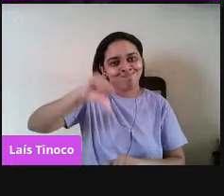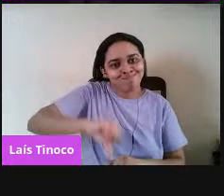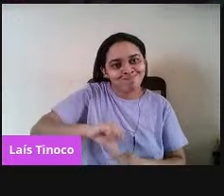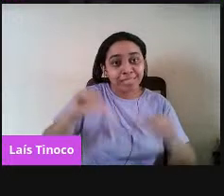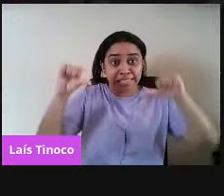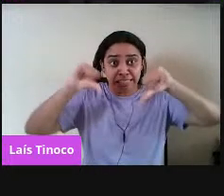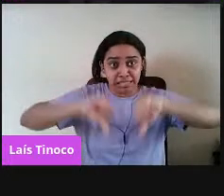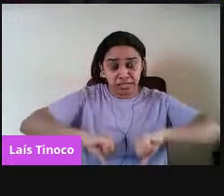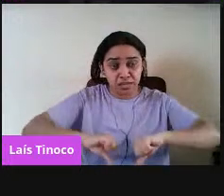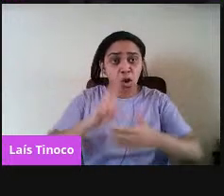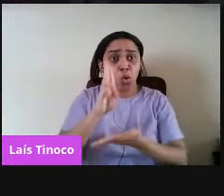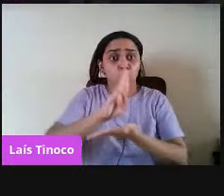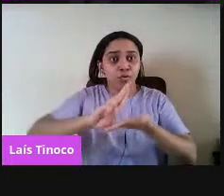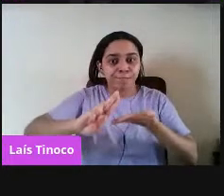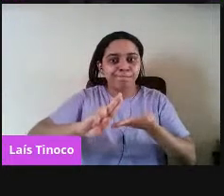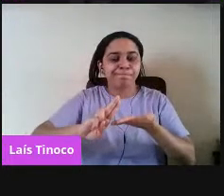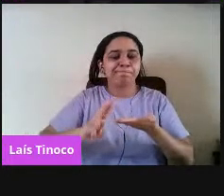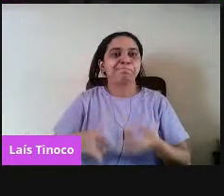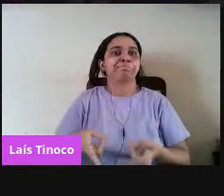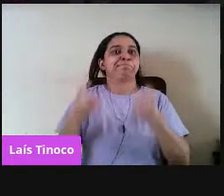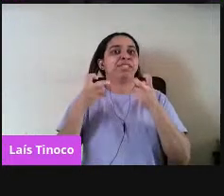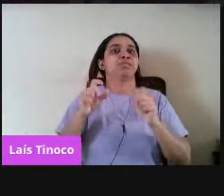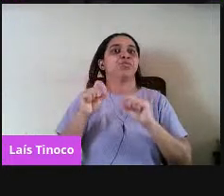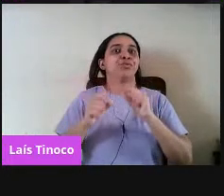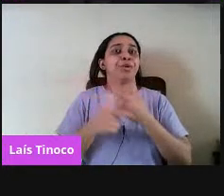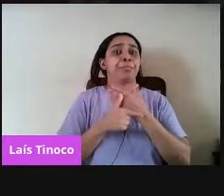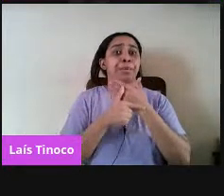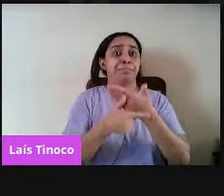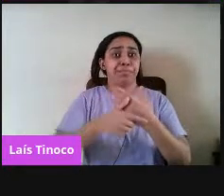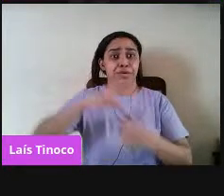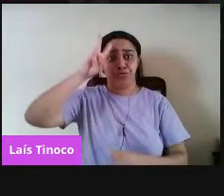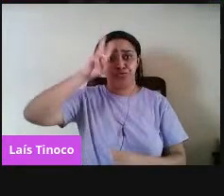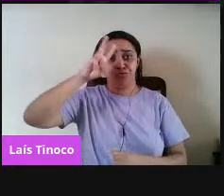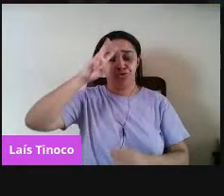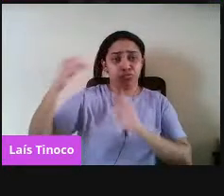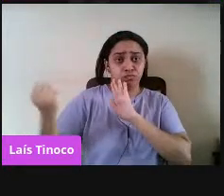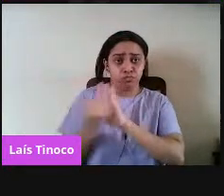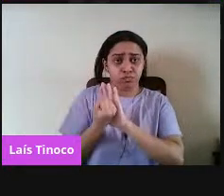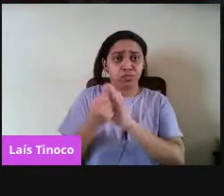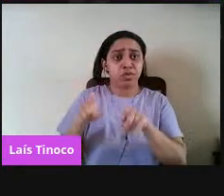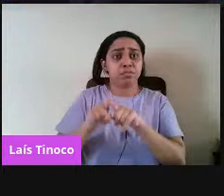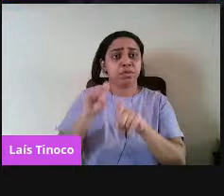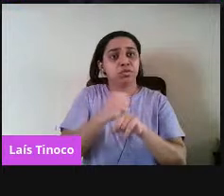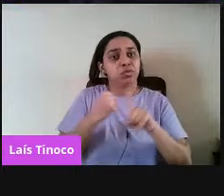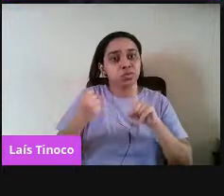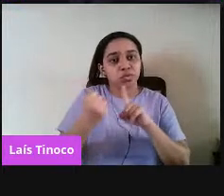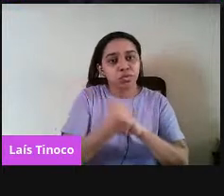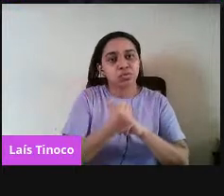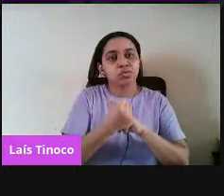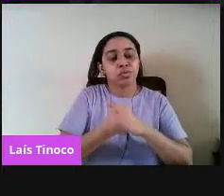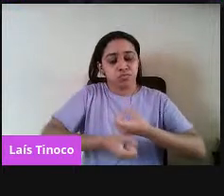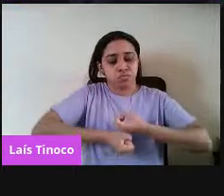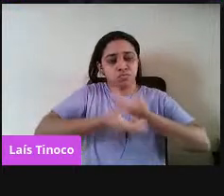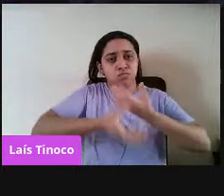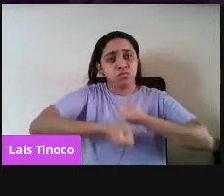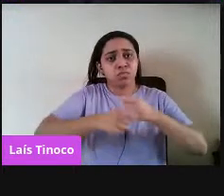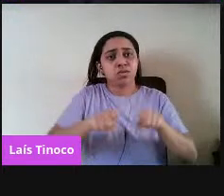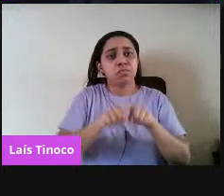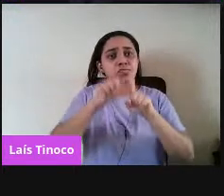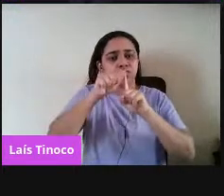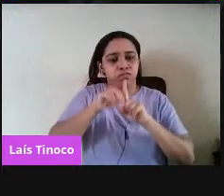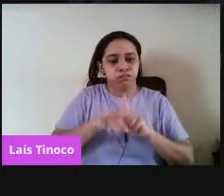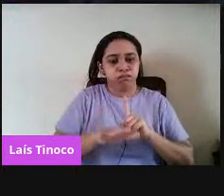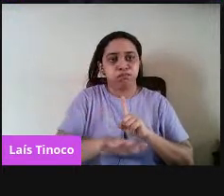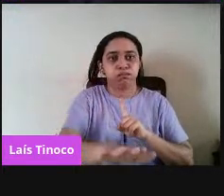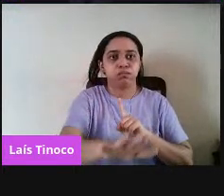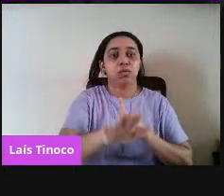ver reconhecido o seu papel histórico e social de produção e disseminação do conhecimento.